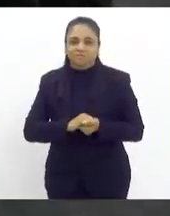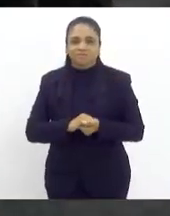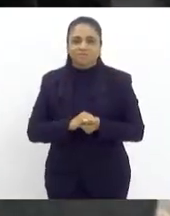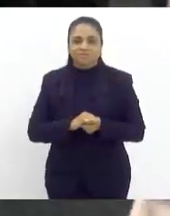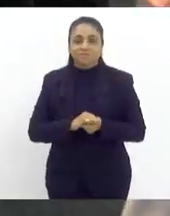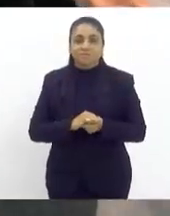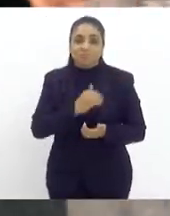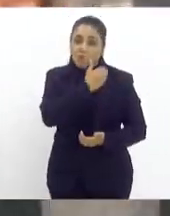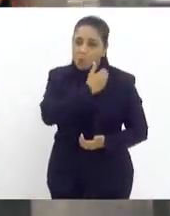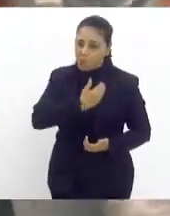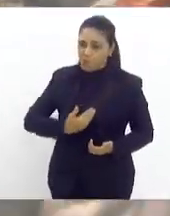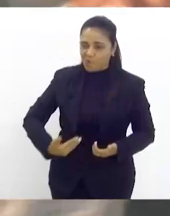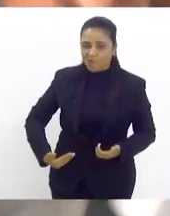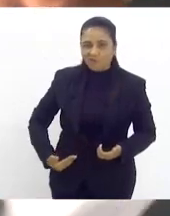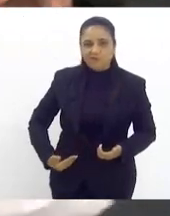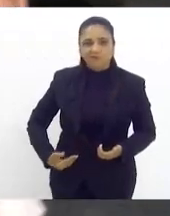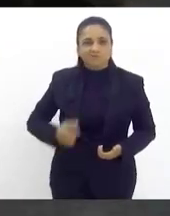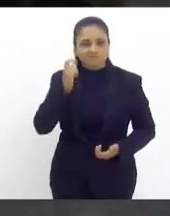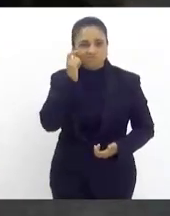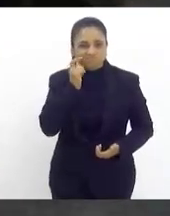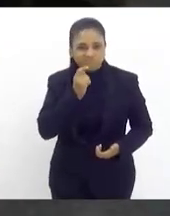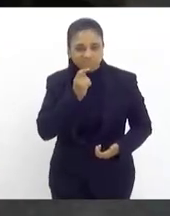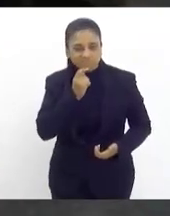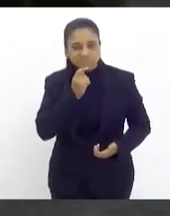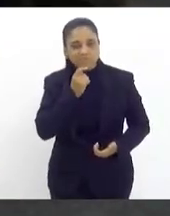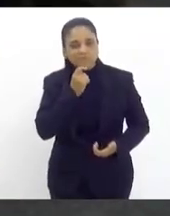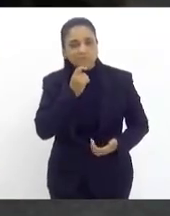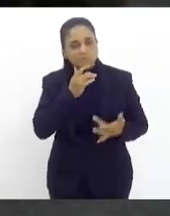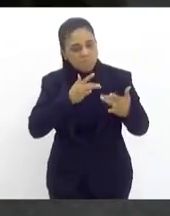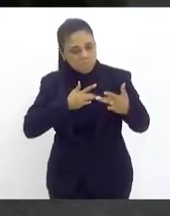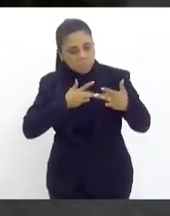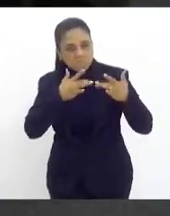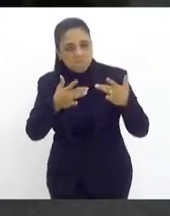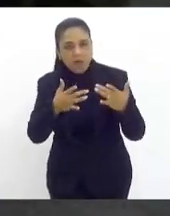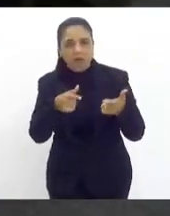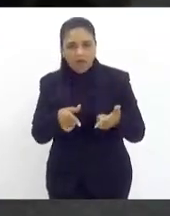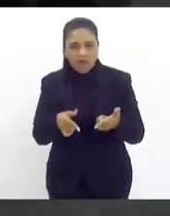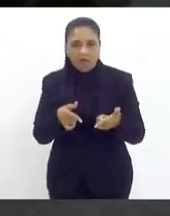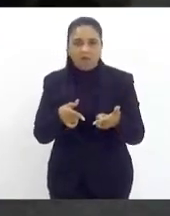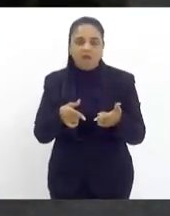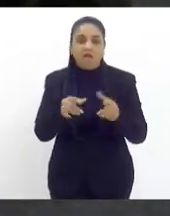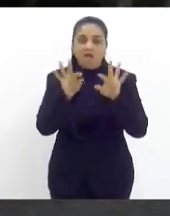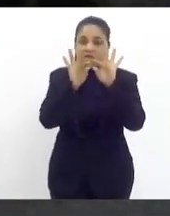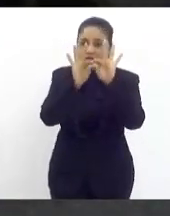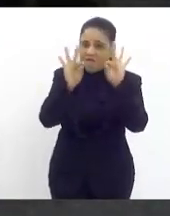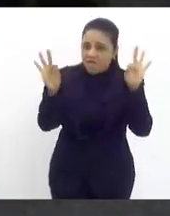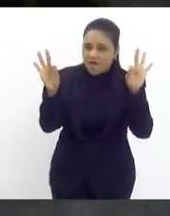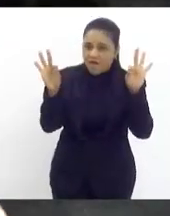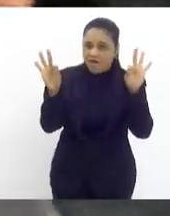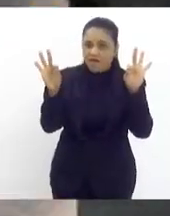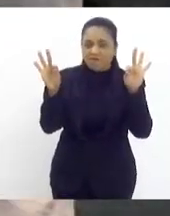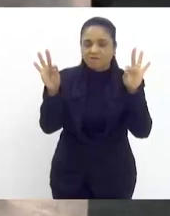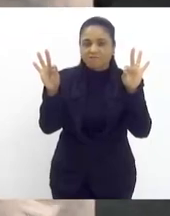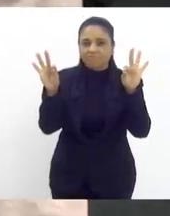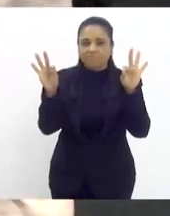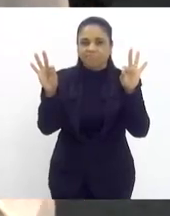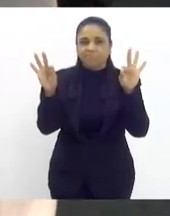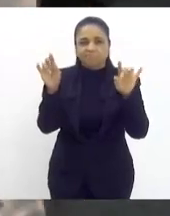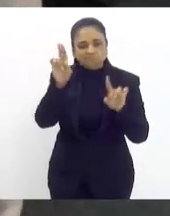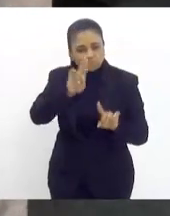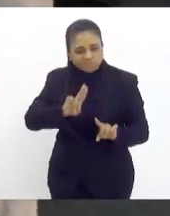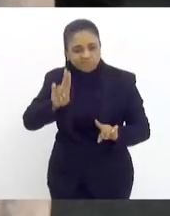o governador tem sido muito gentil até essa frase usada aqui no